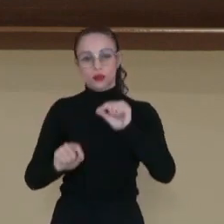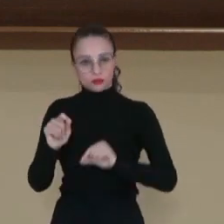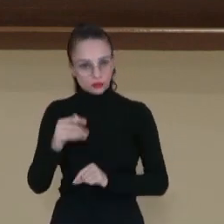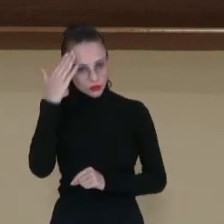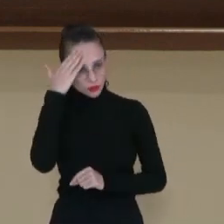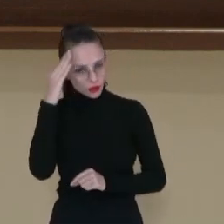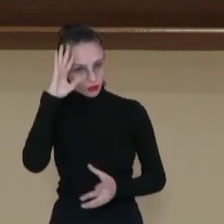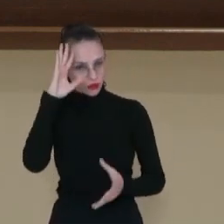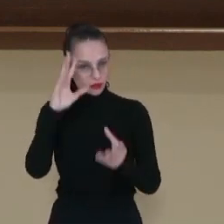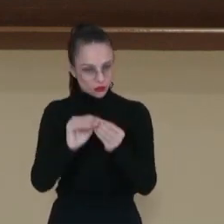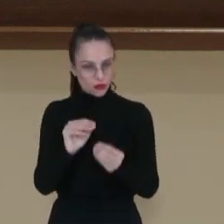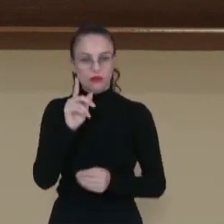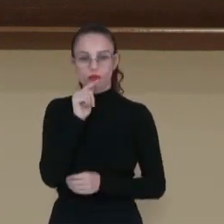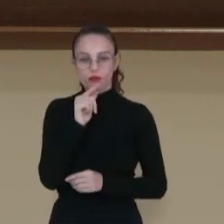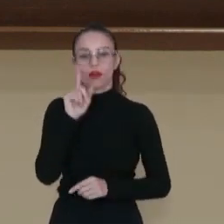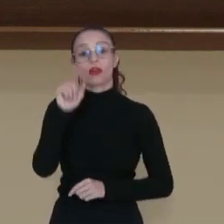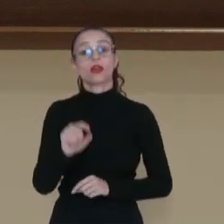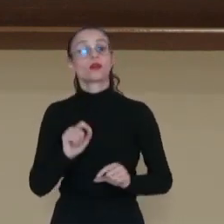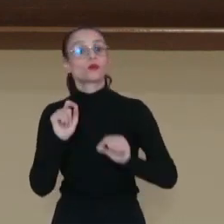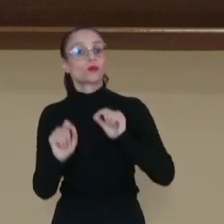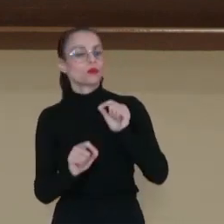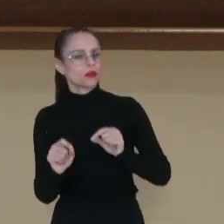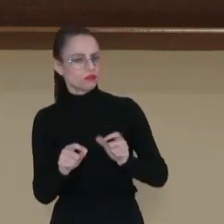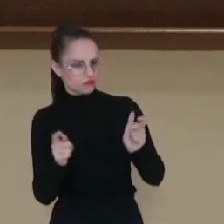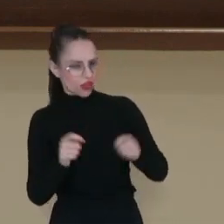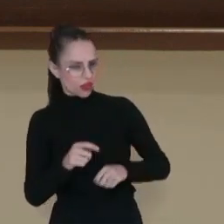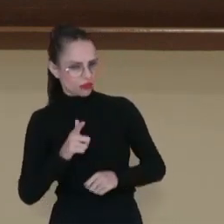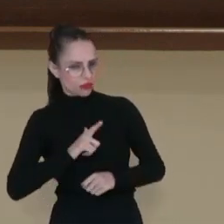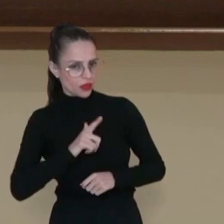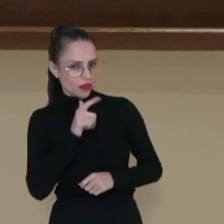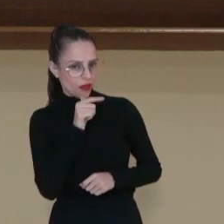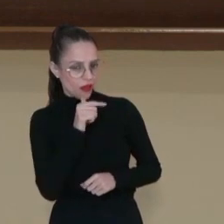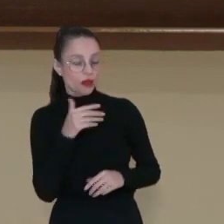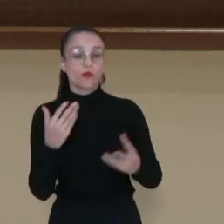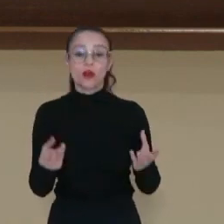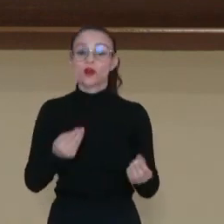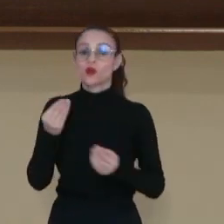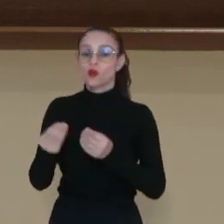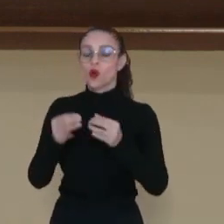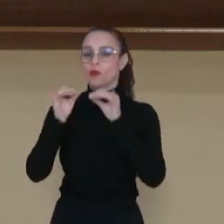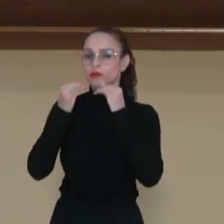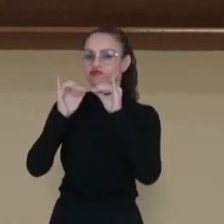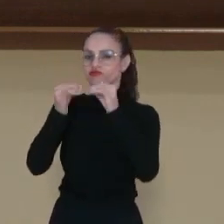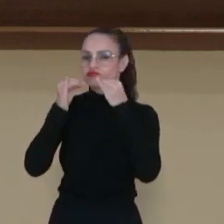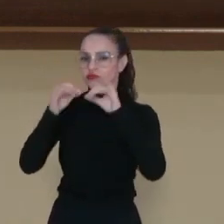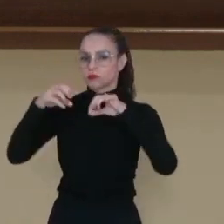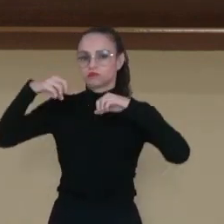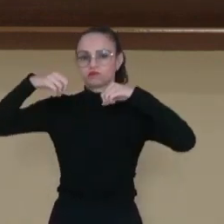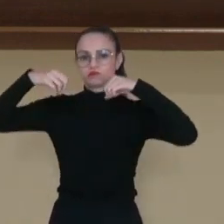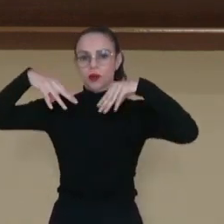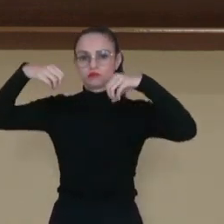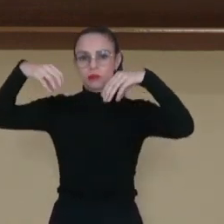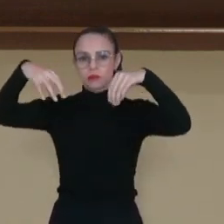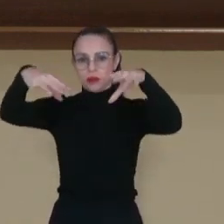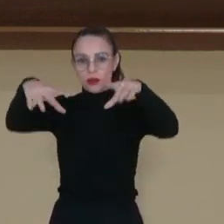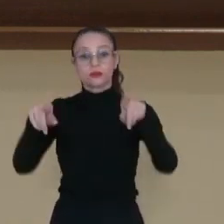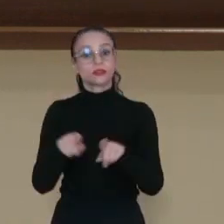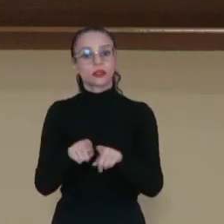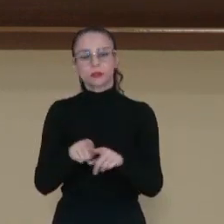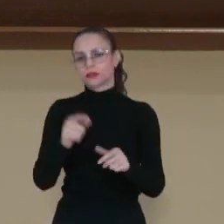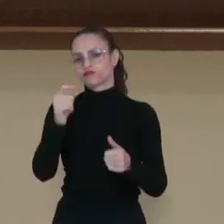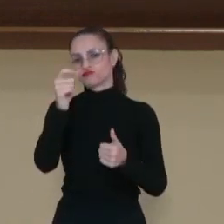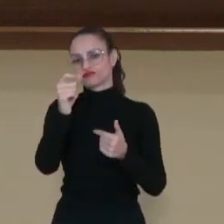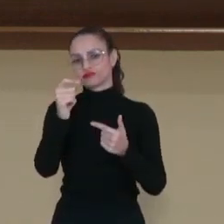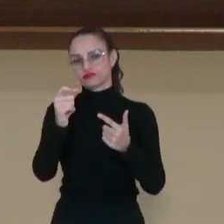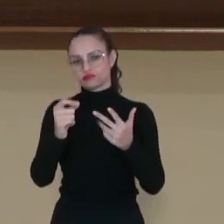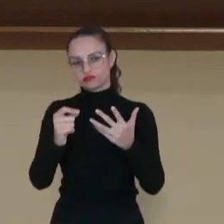hidrografia é entender a disponibilidade de água, a geração de energia elétrica. Então são inúmeros fatores